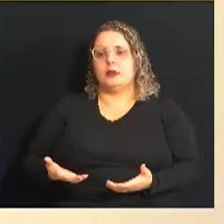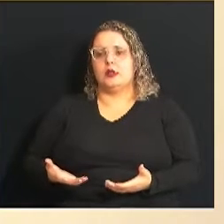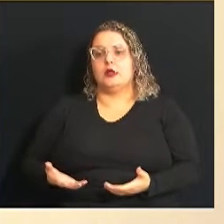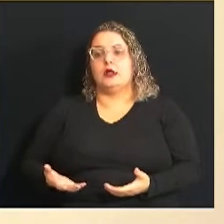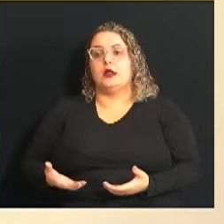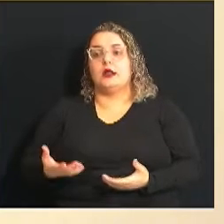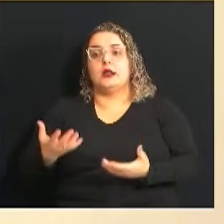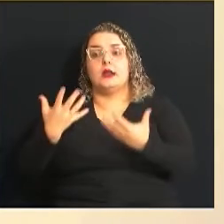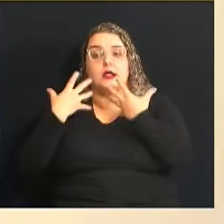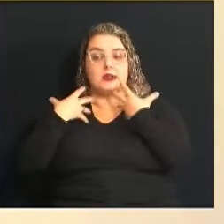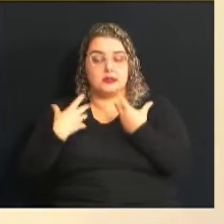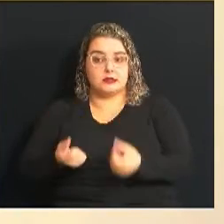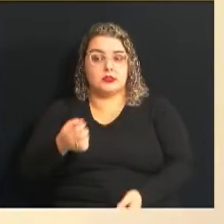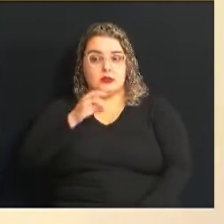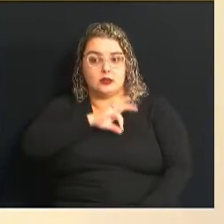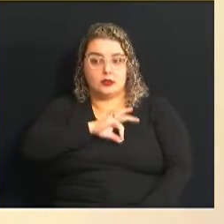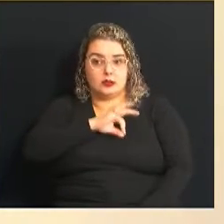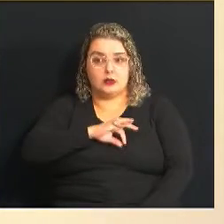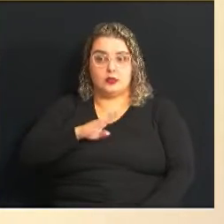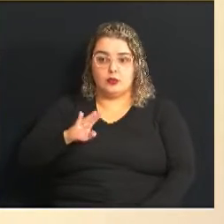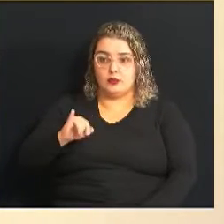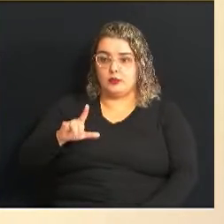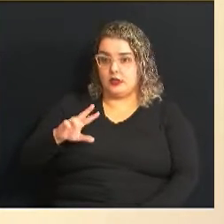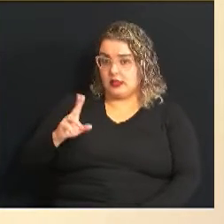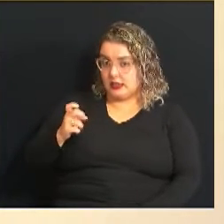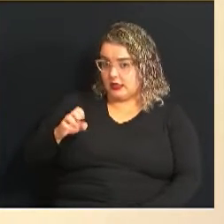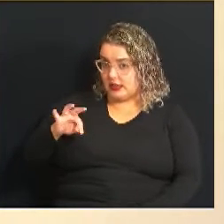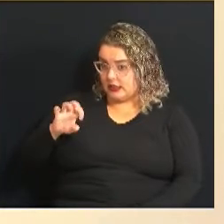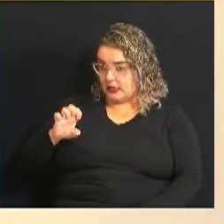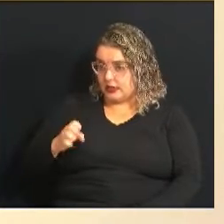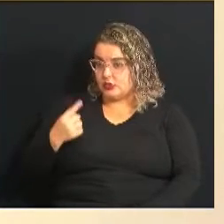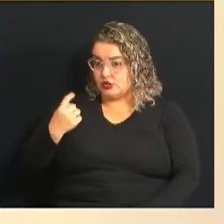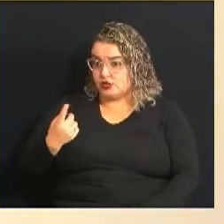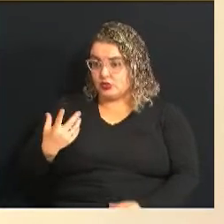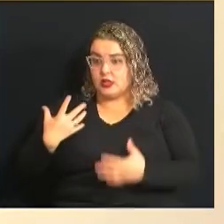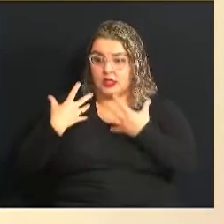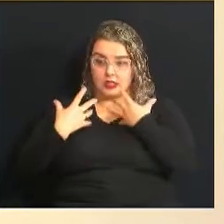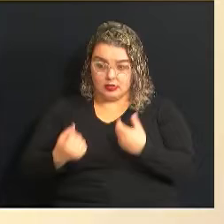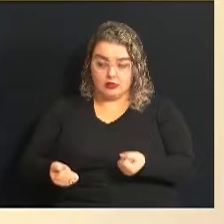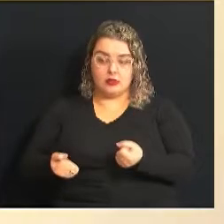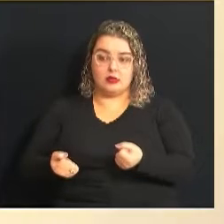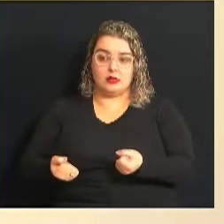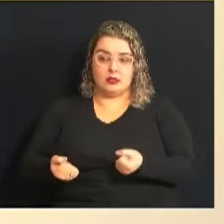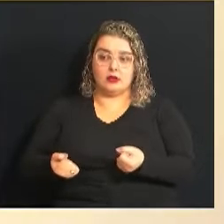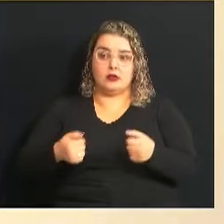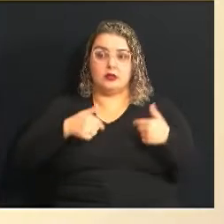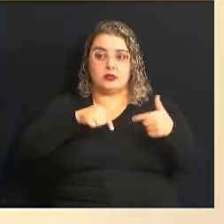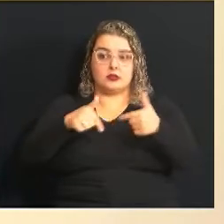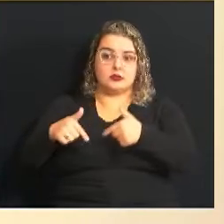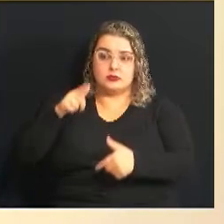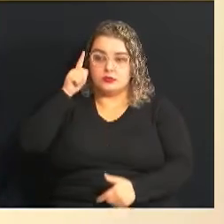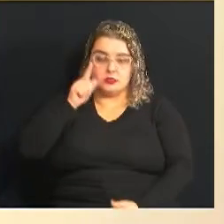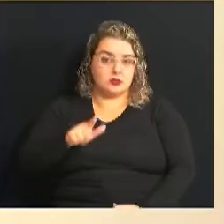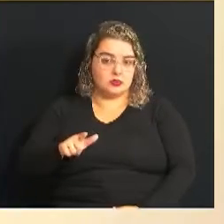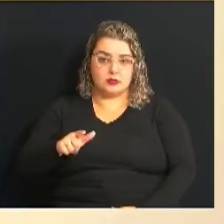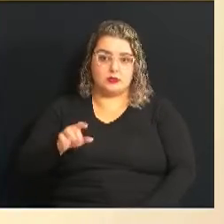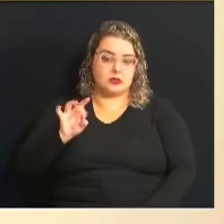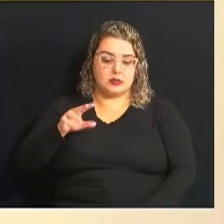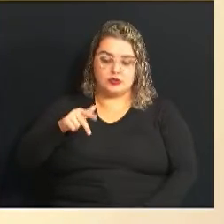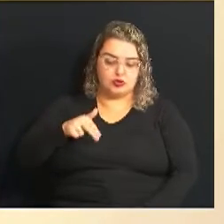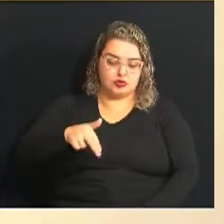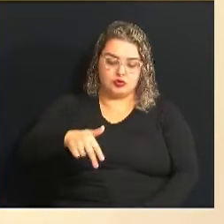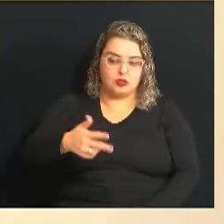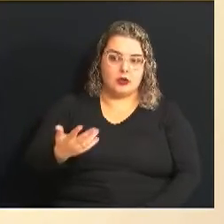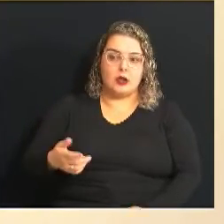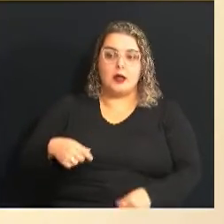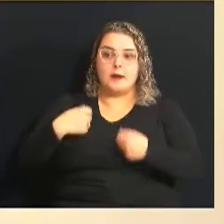recebem o bilhete único, né? Eles recebem, porque muito desse trabalho não dá para fazer só a pé, necessita